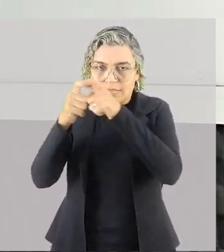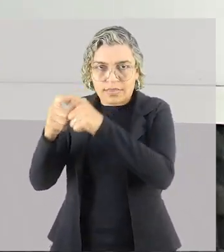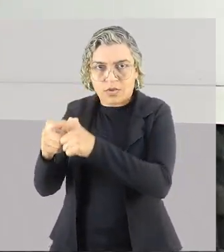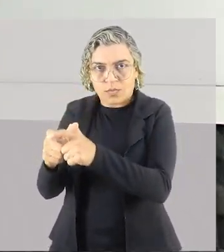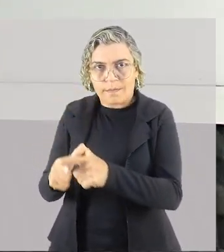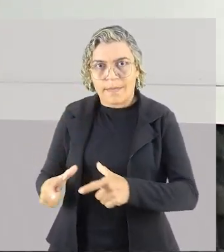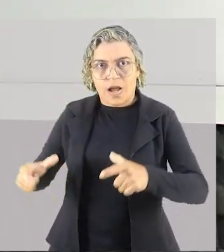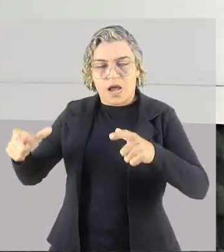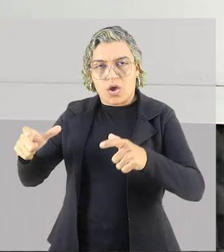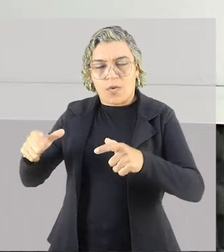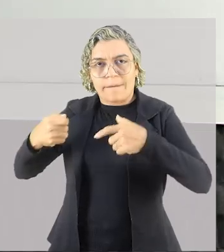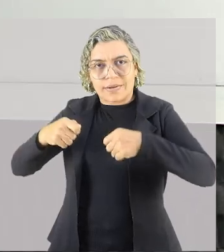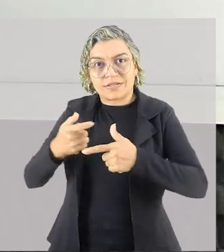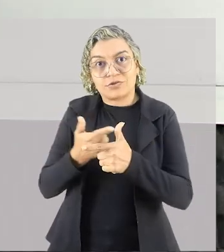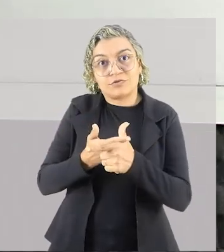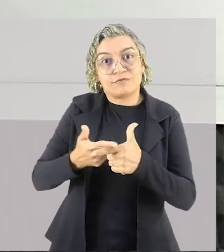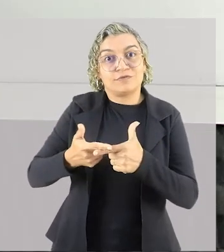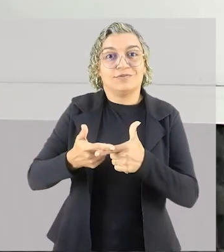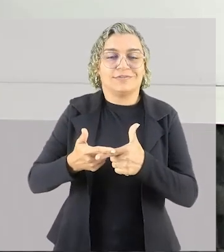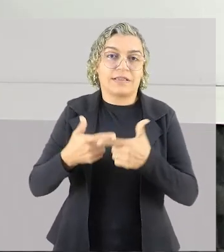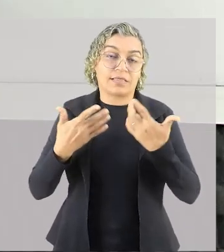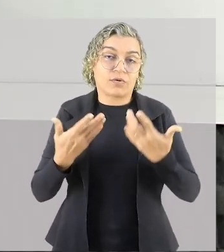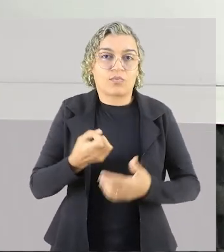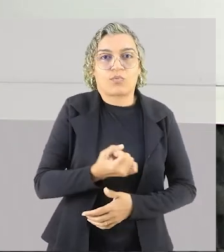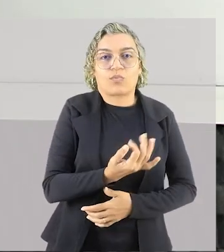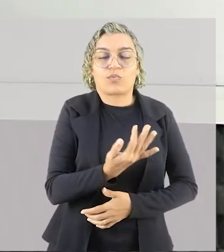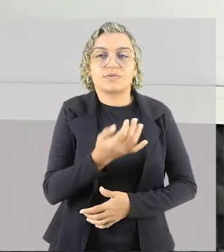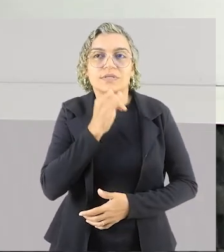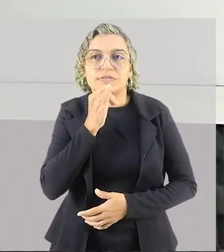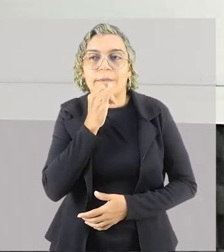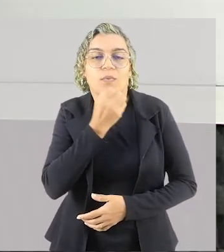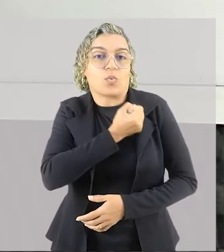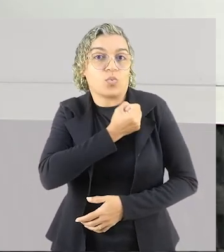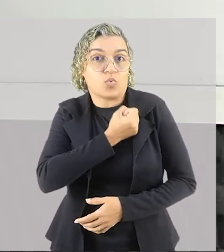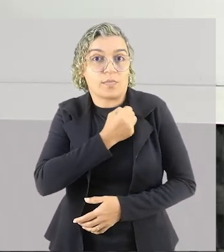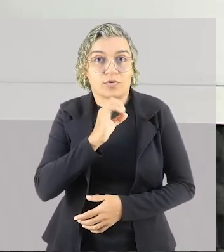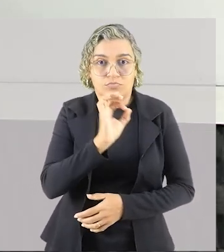divisão. Tá? Então, o número de bolinhas